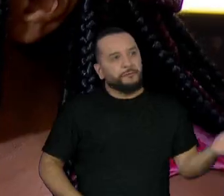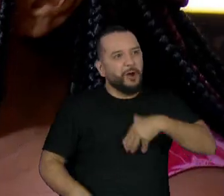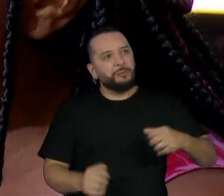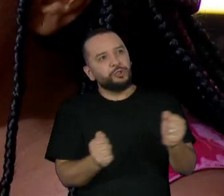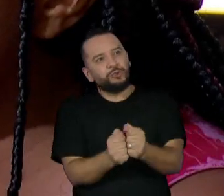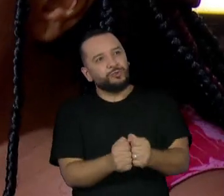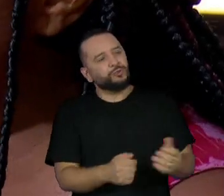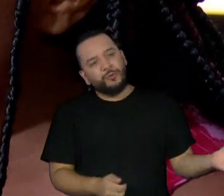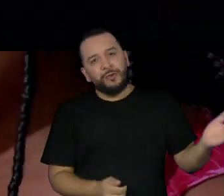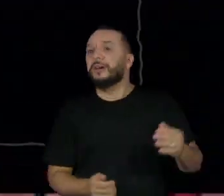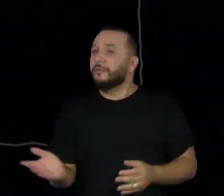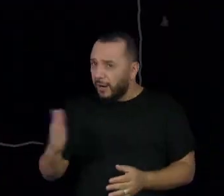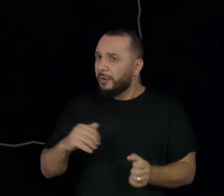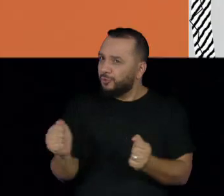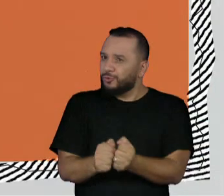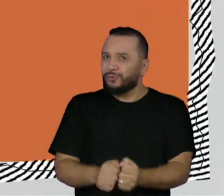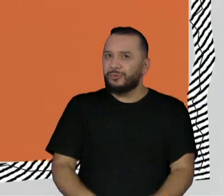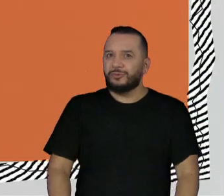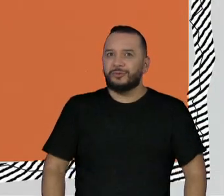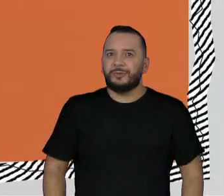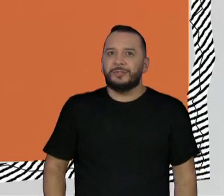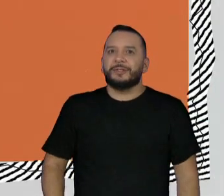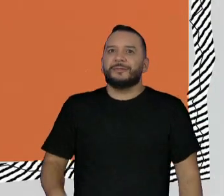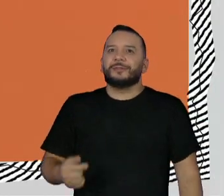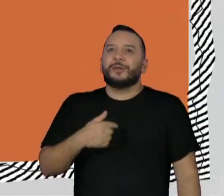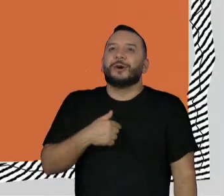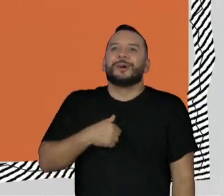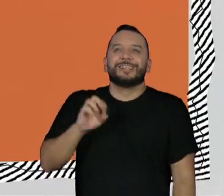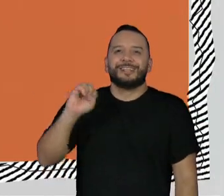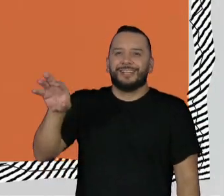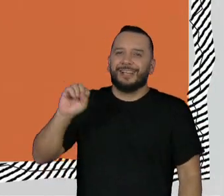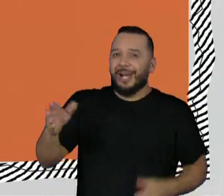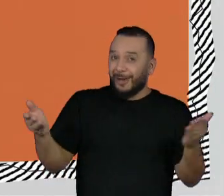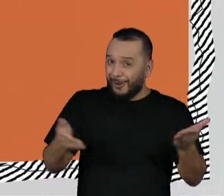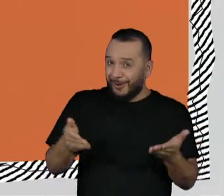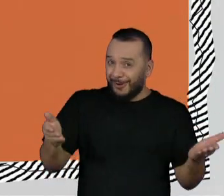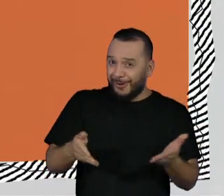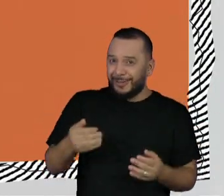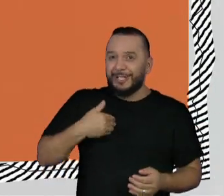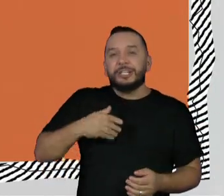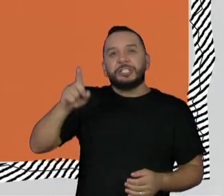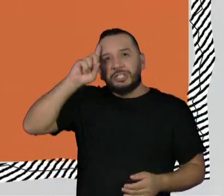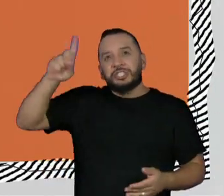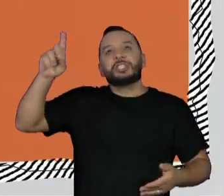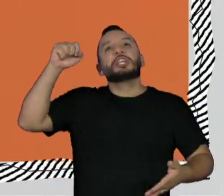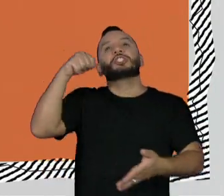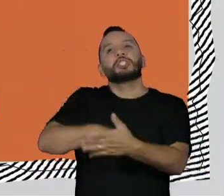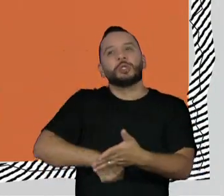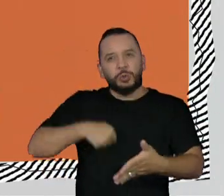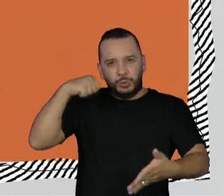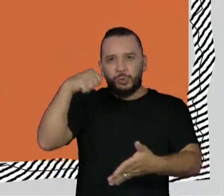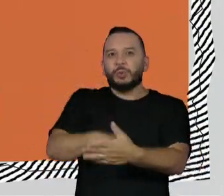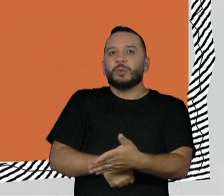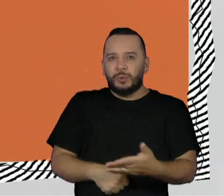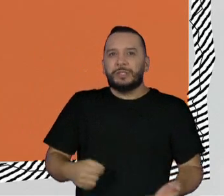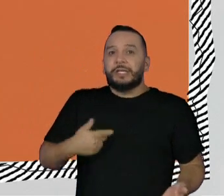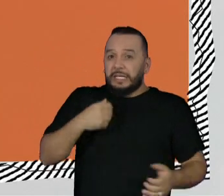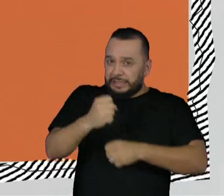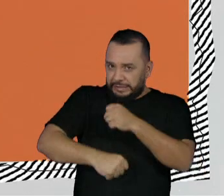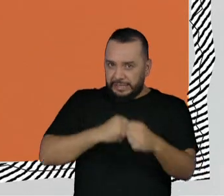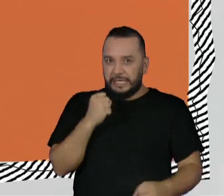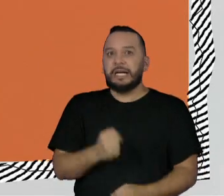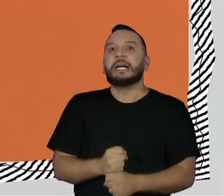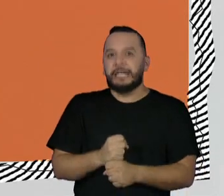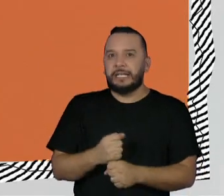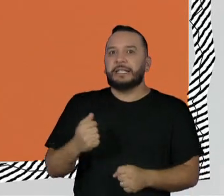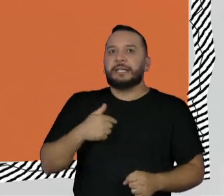Vamos fazer junta. Tô saindo agora de mais um dia de luta. Esse ano,